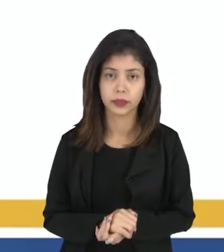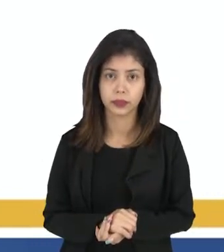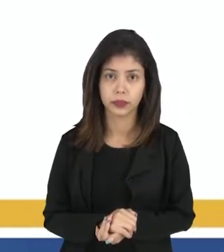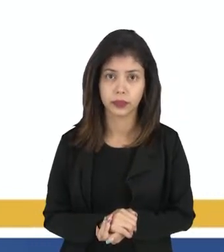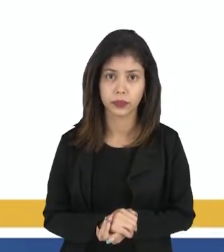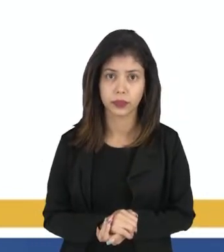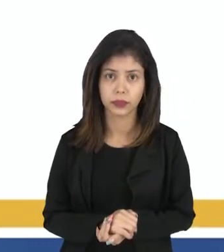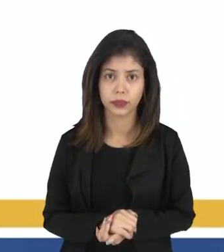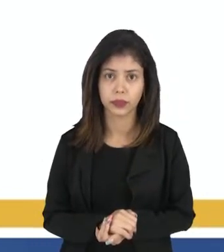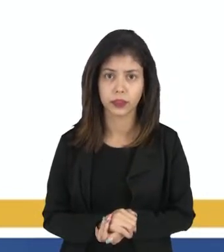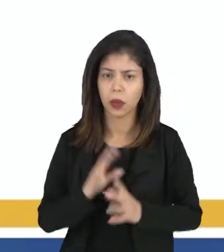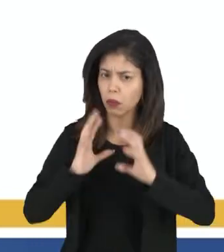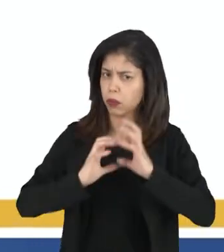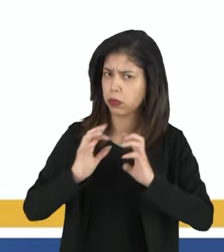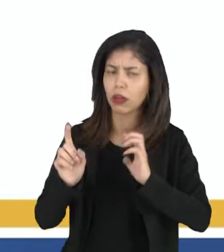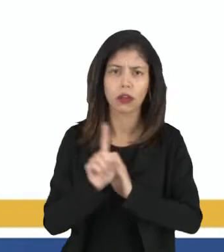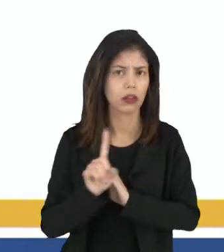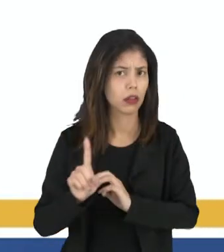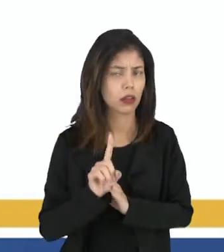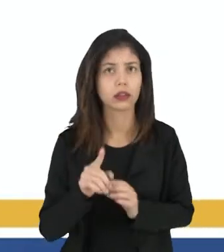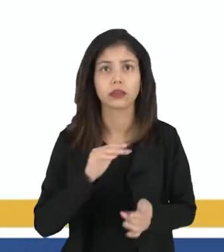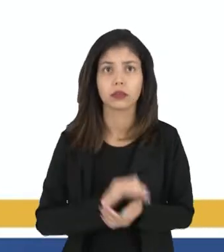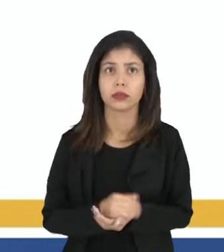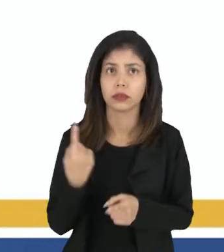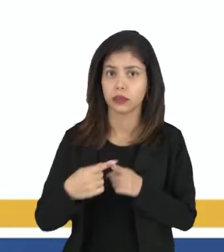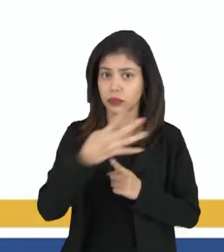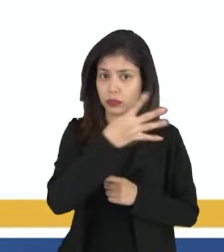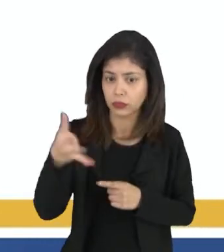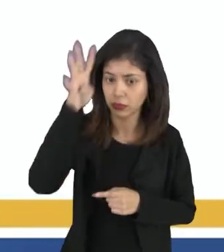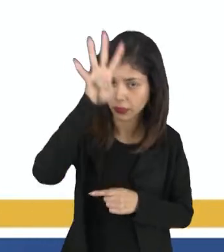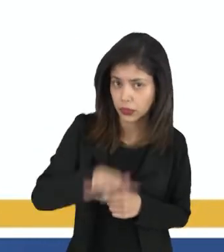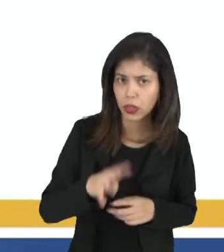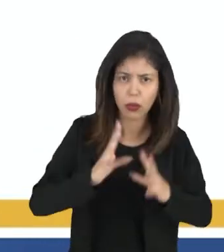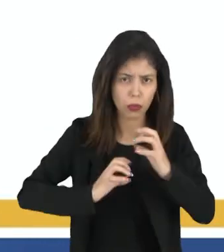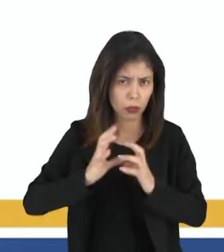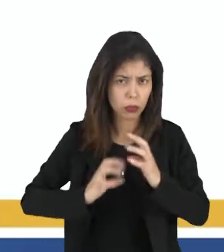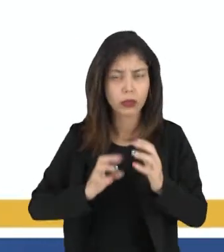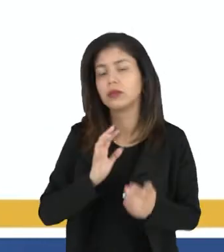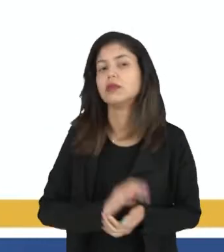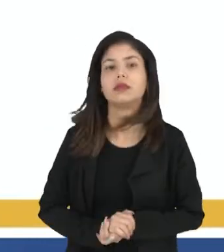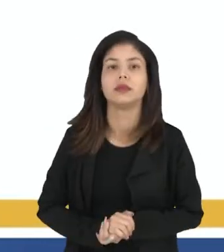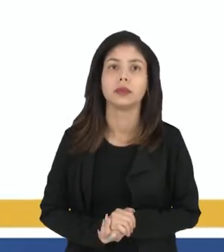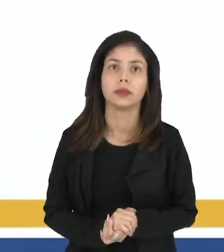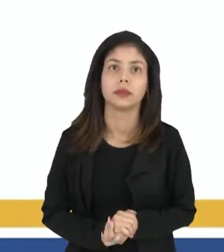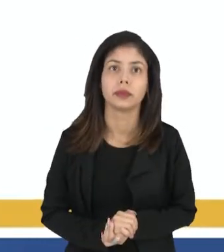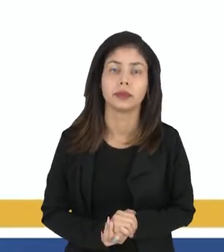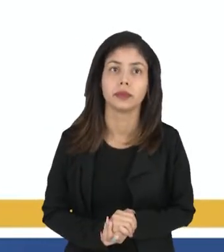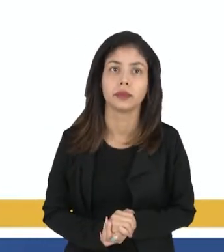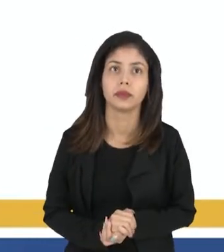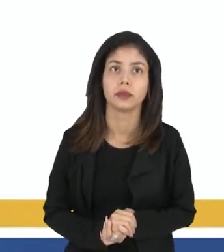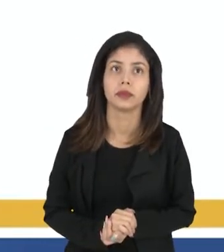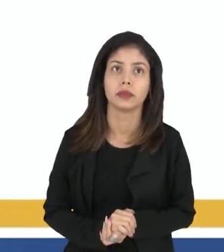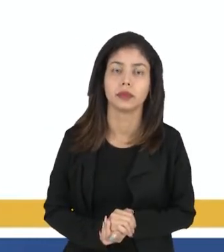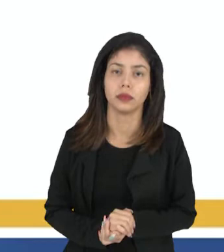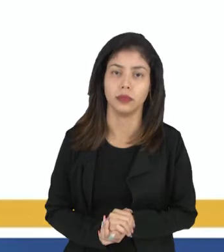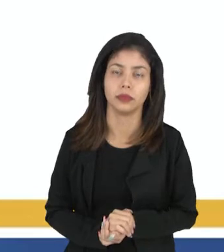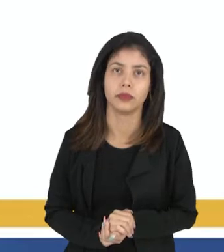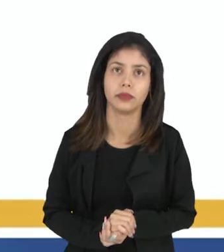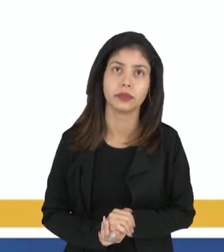participle e não confundam, tá, gente? Na tabela, não confundam o simple past com